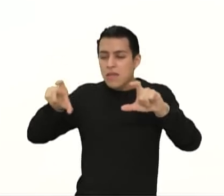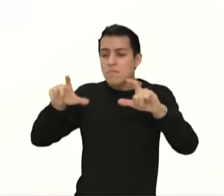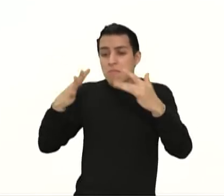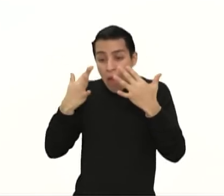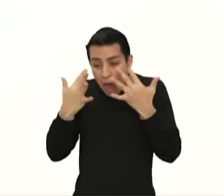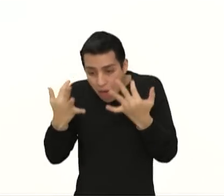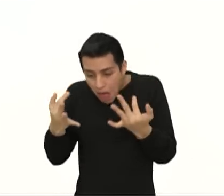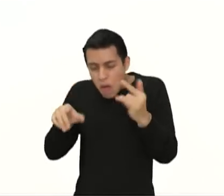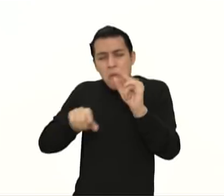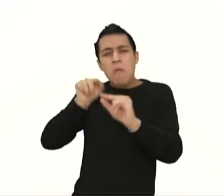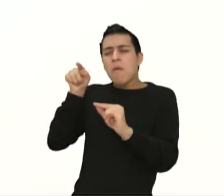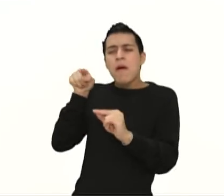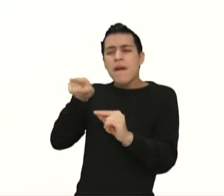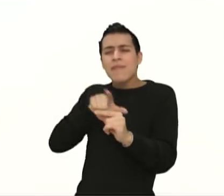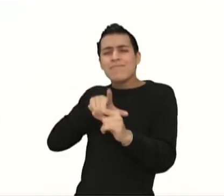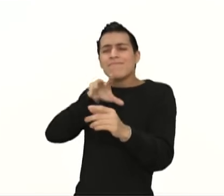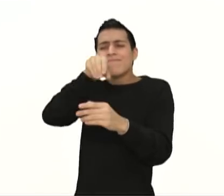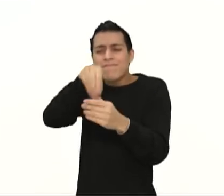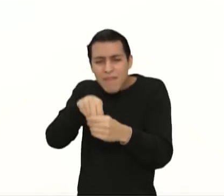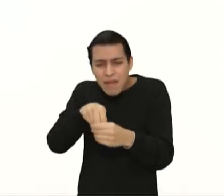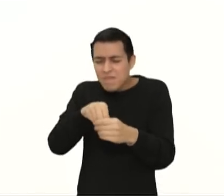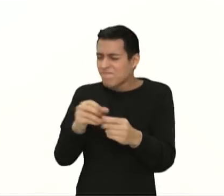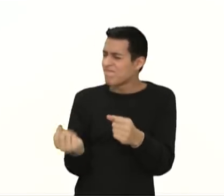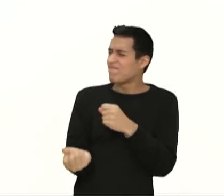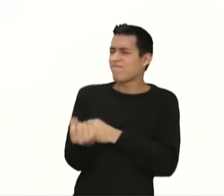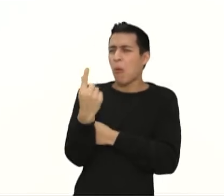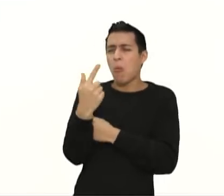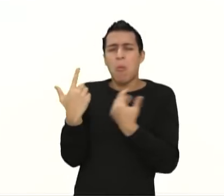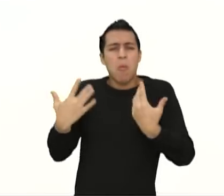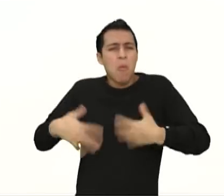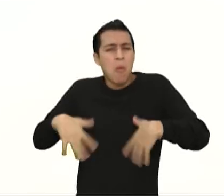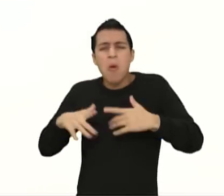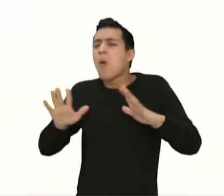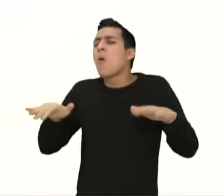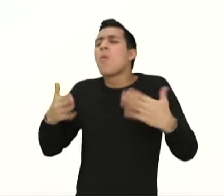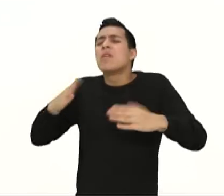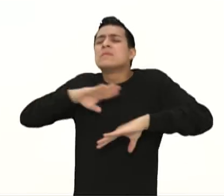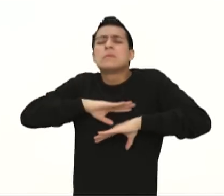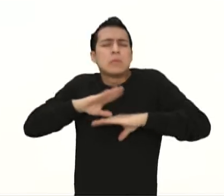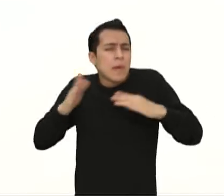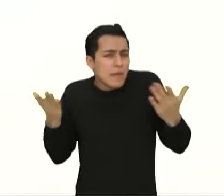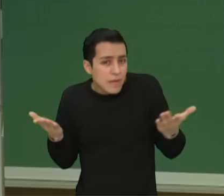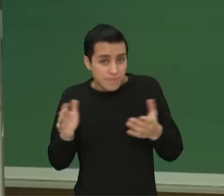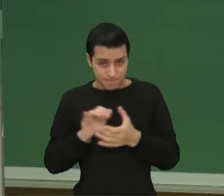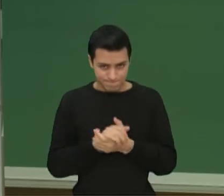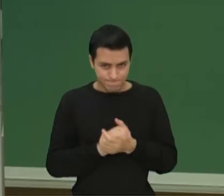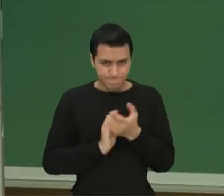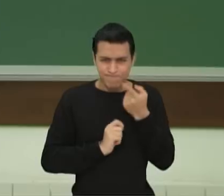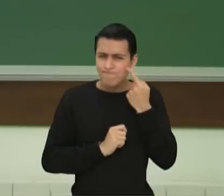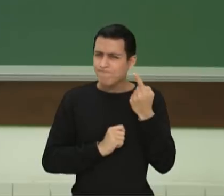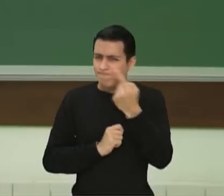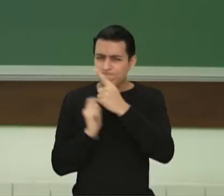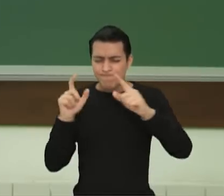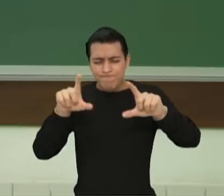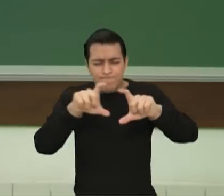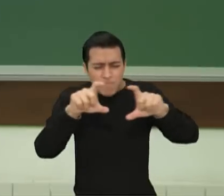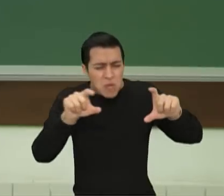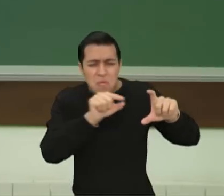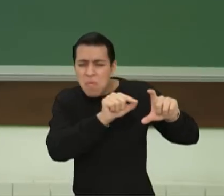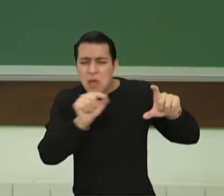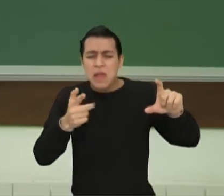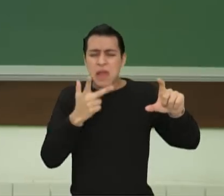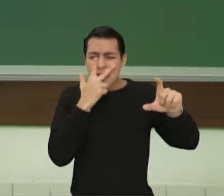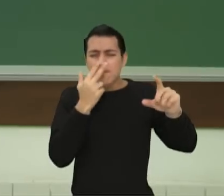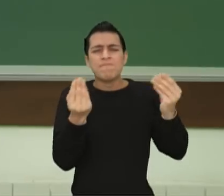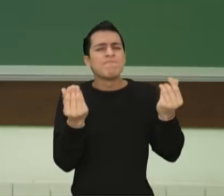por apresentar uma situação inusitada. Qual é ela? Nessa tira, nós temos uma